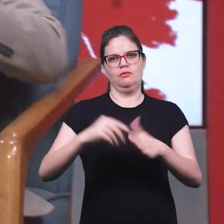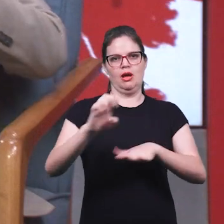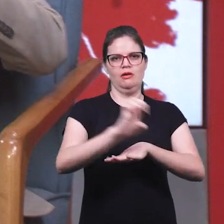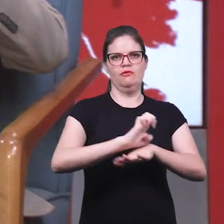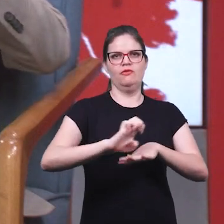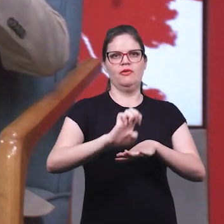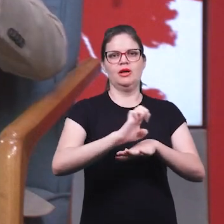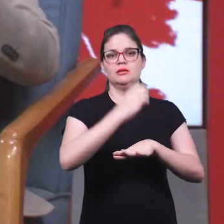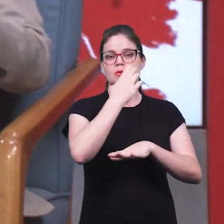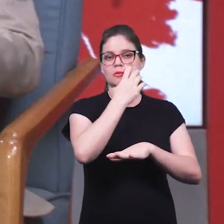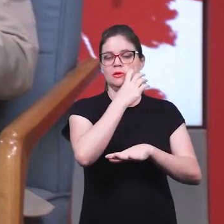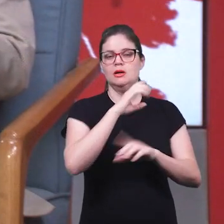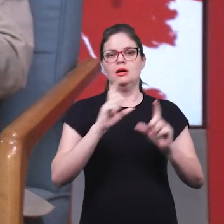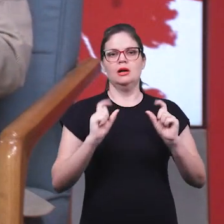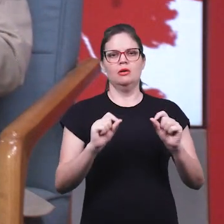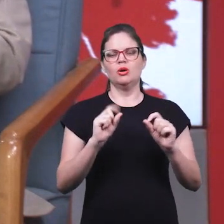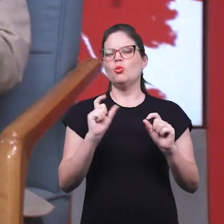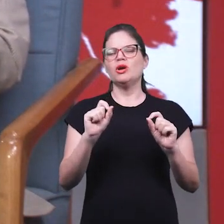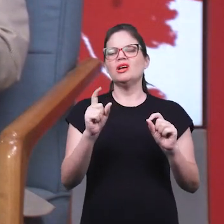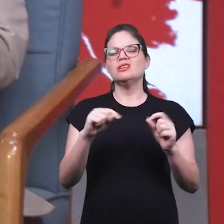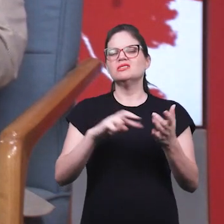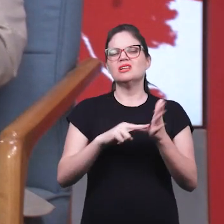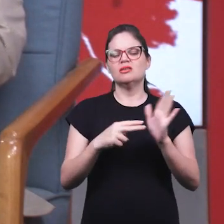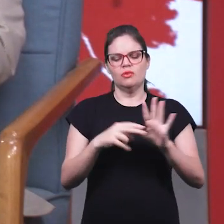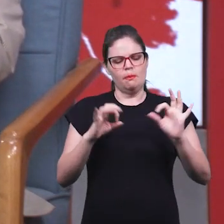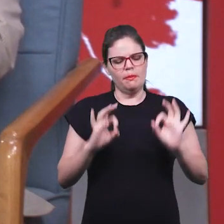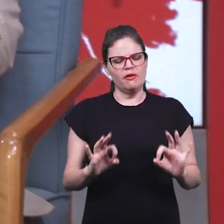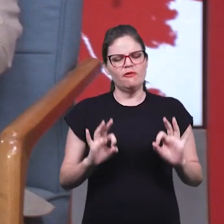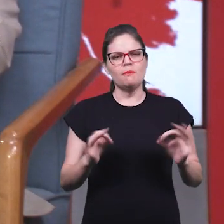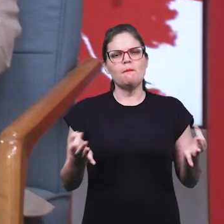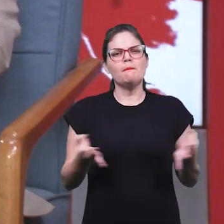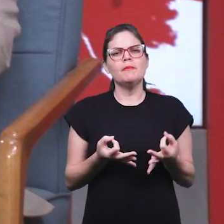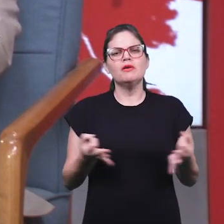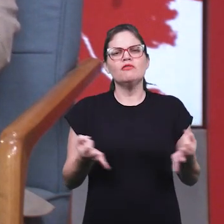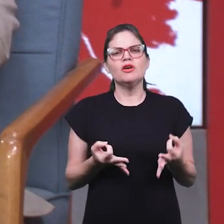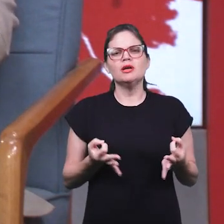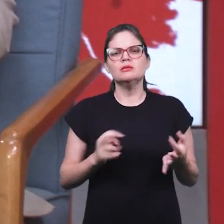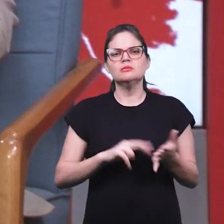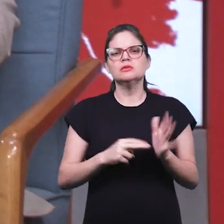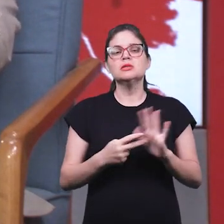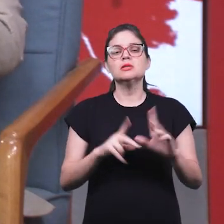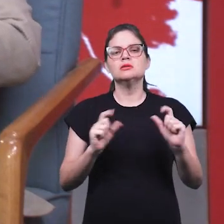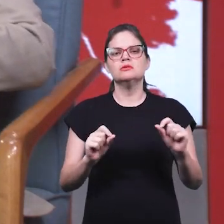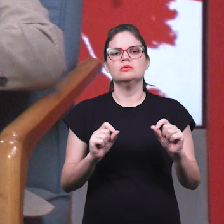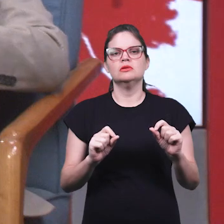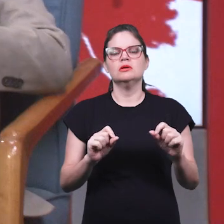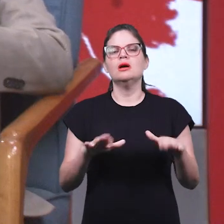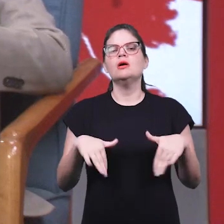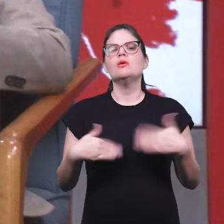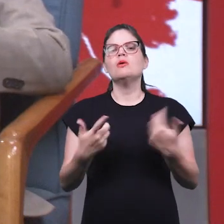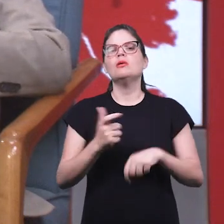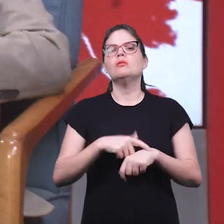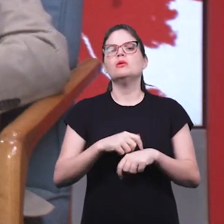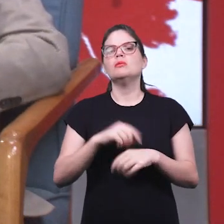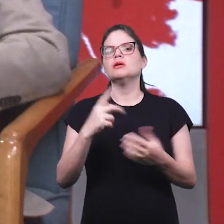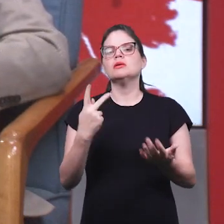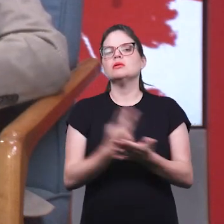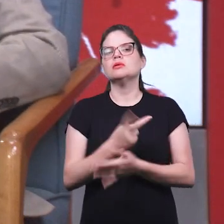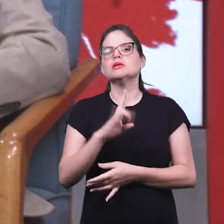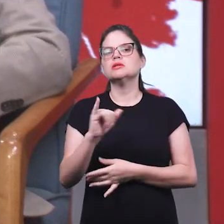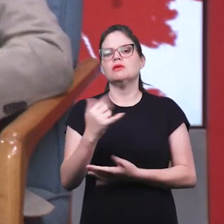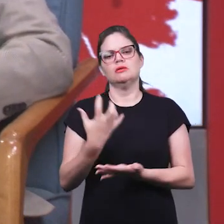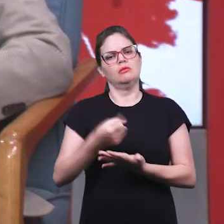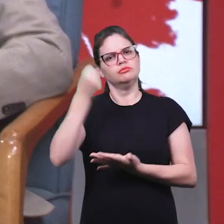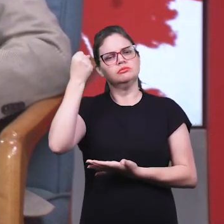É quando o corpo alcança a estatura de varão perfeito, quer dizer, a edificação perfeita. Quando isso vai acontecer?